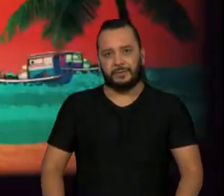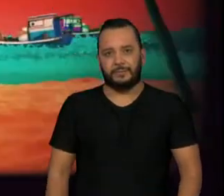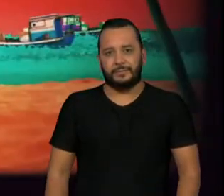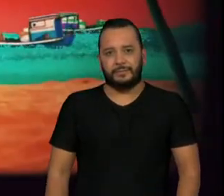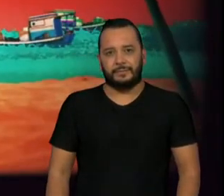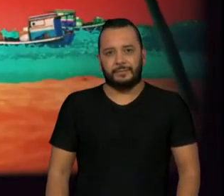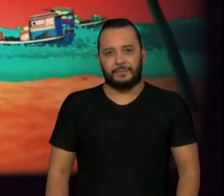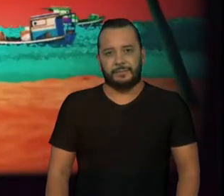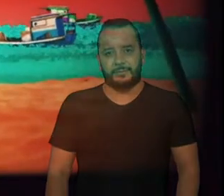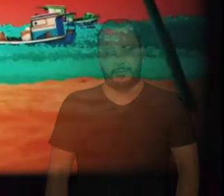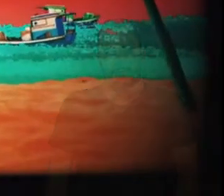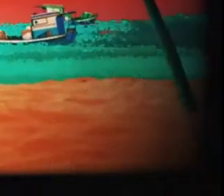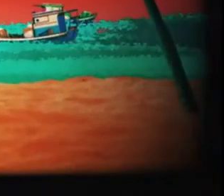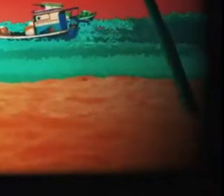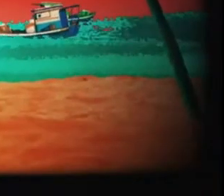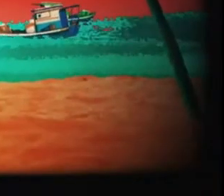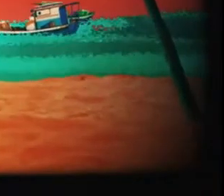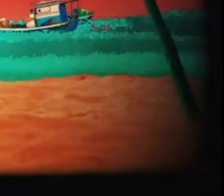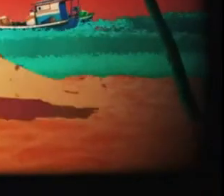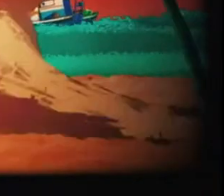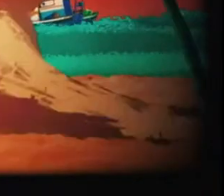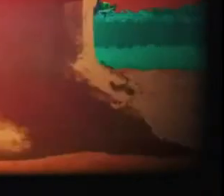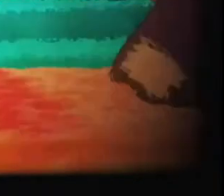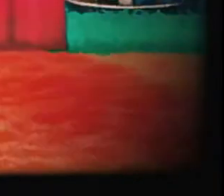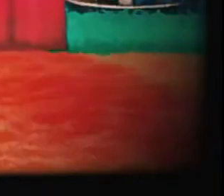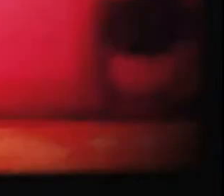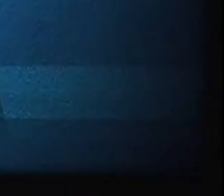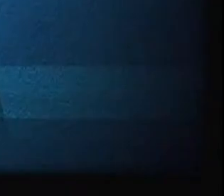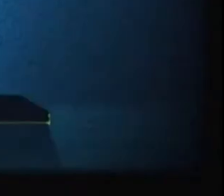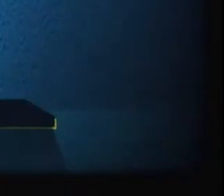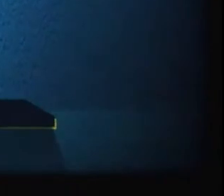Ô meu São Jorge, quando entro em sua